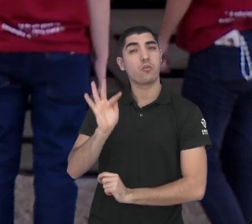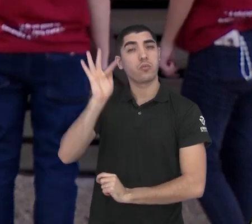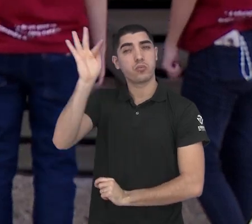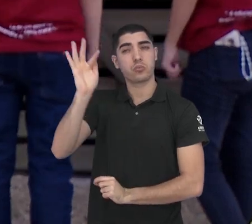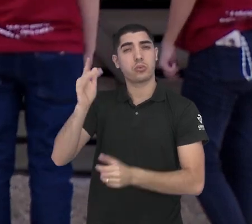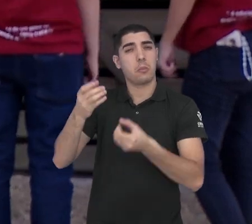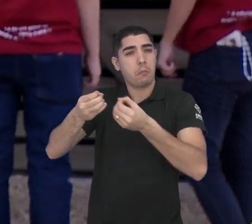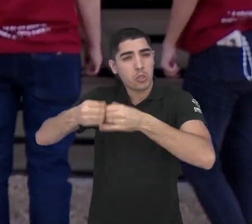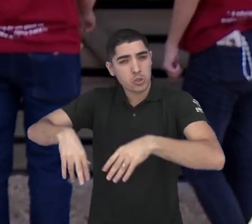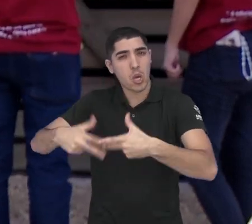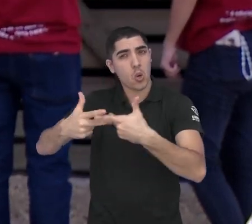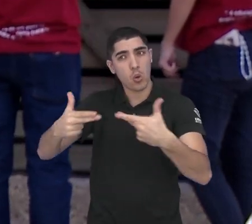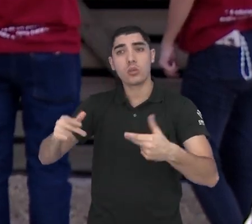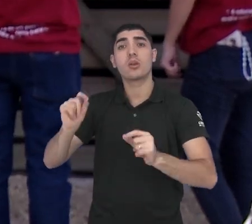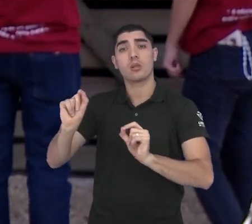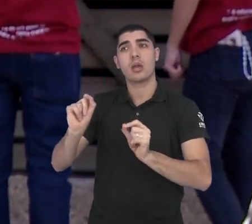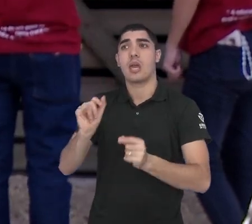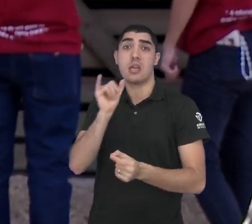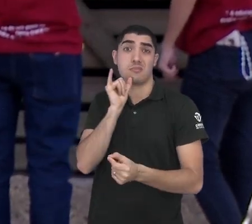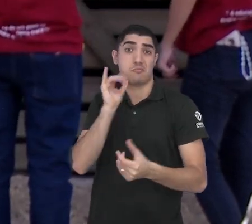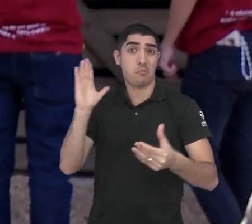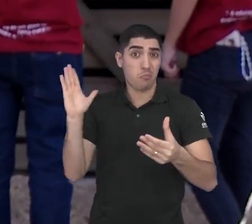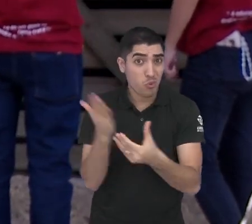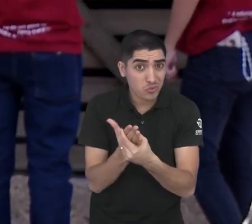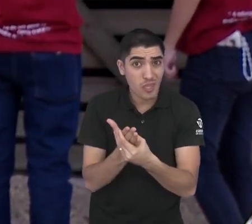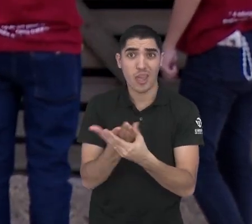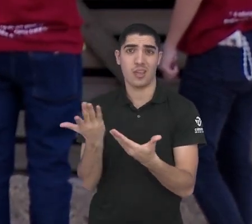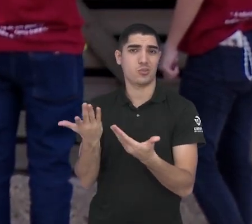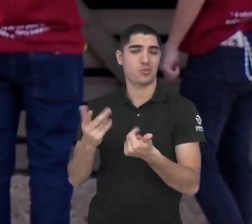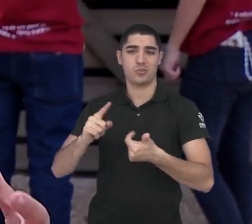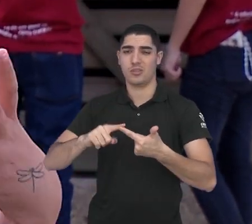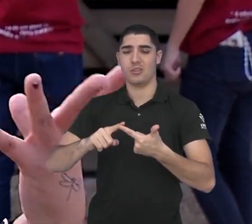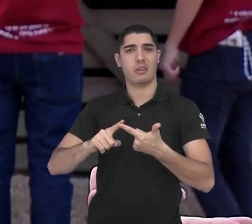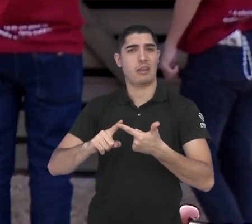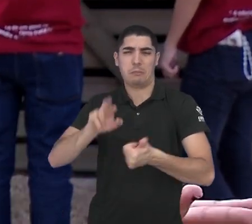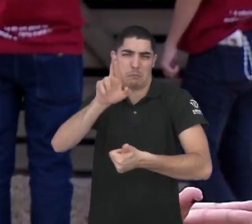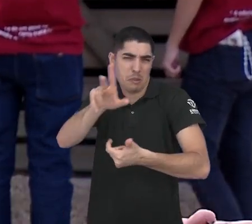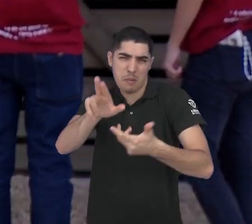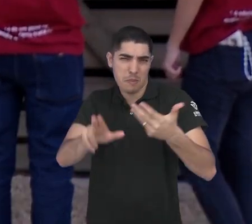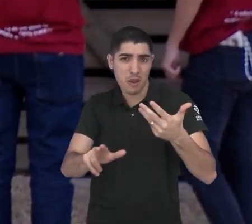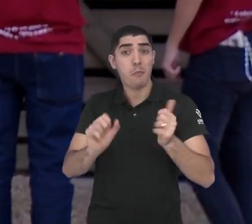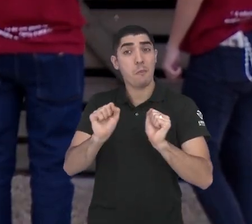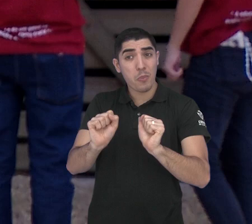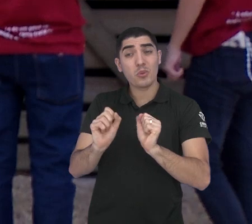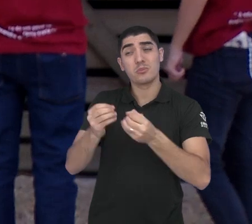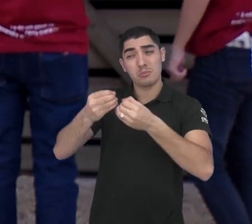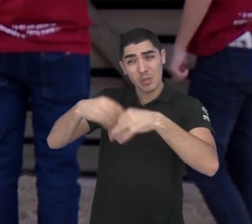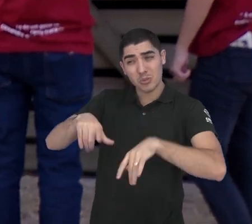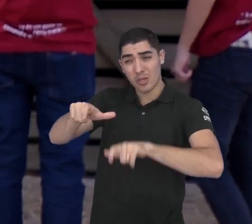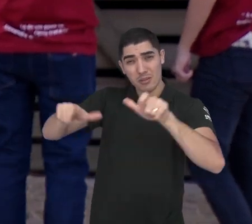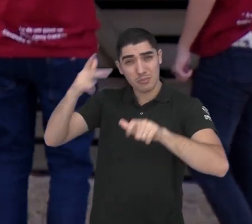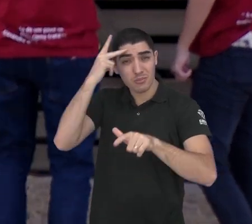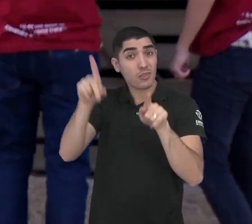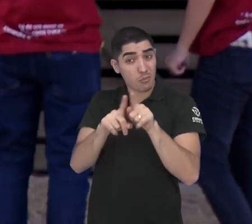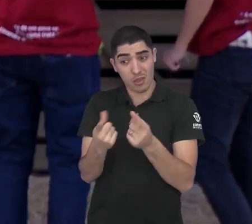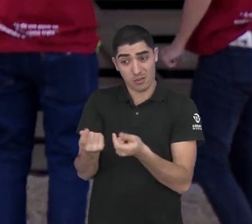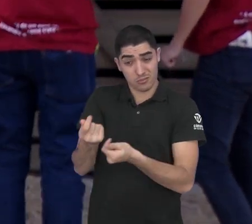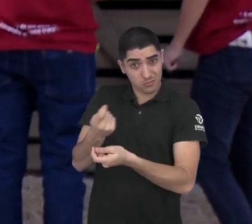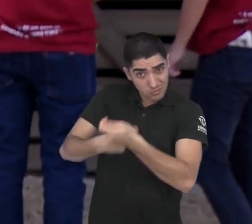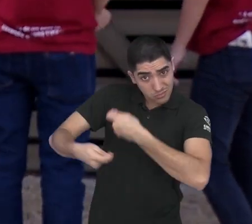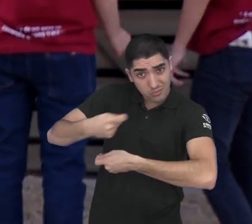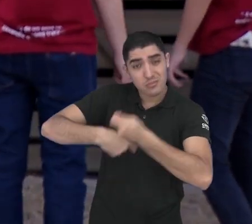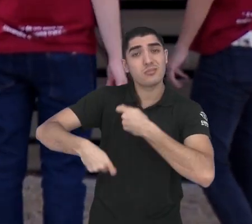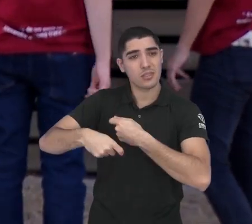minimize gastos futuros, envolvendo todo o processo jurídico, processo social, e que envolvam